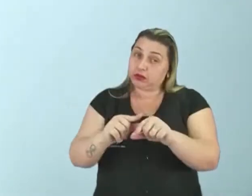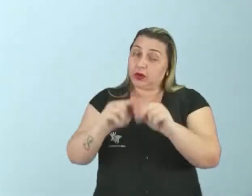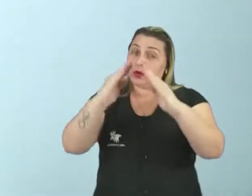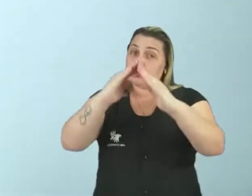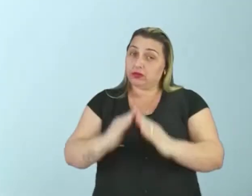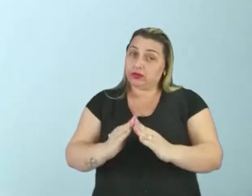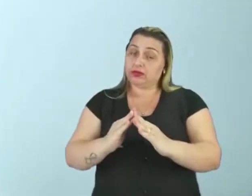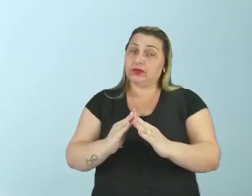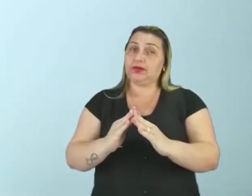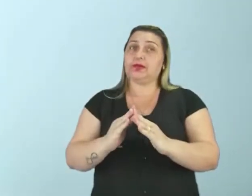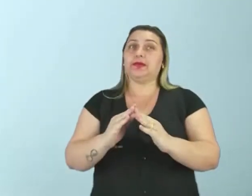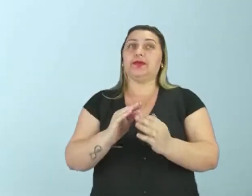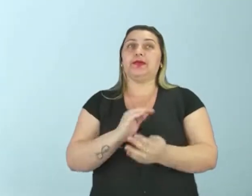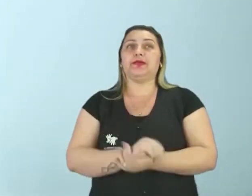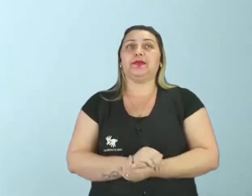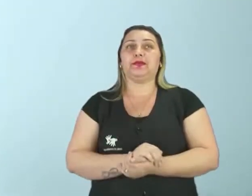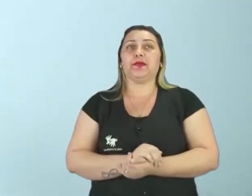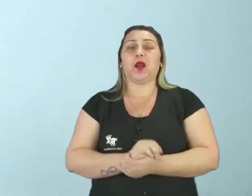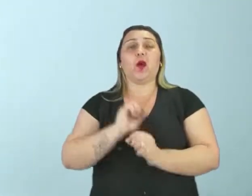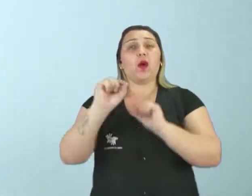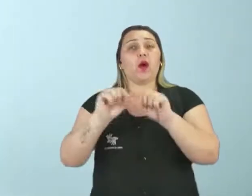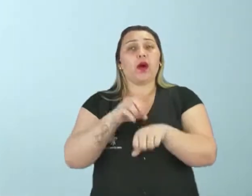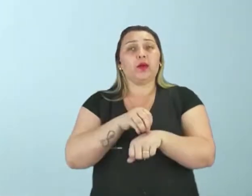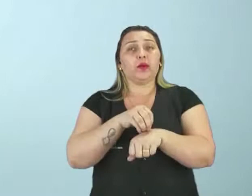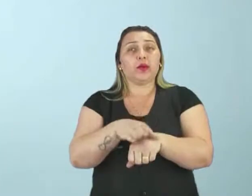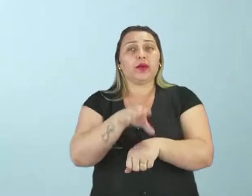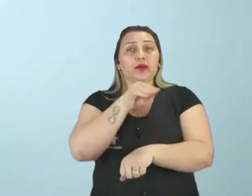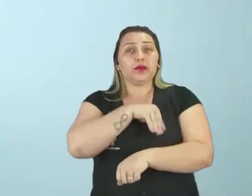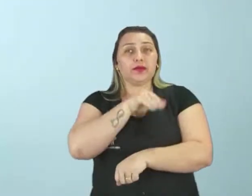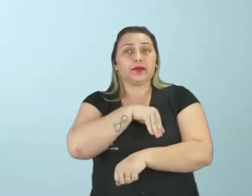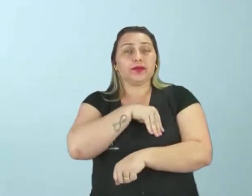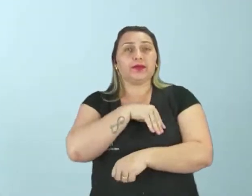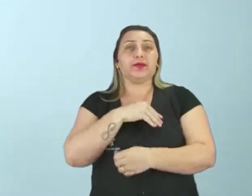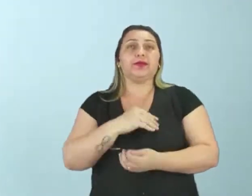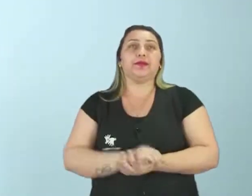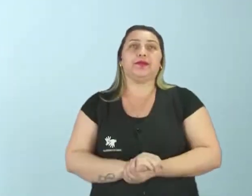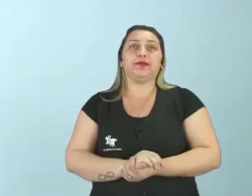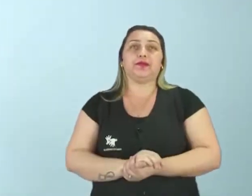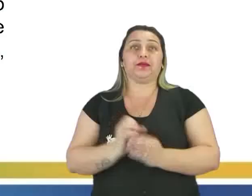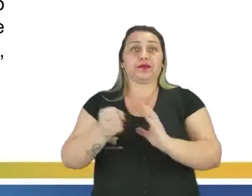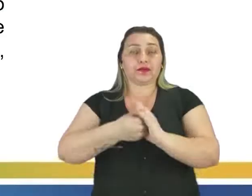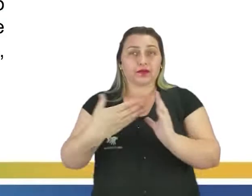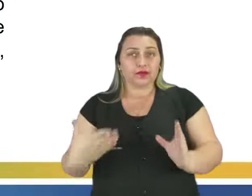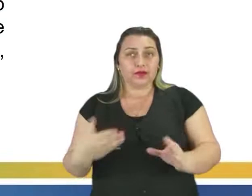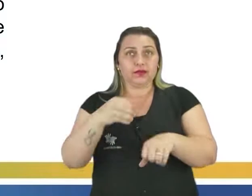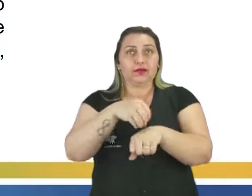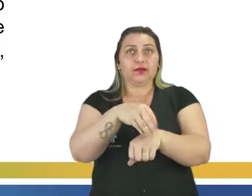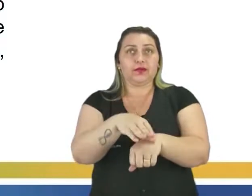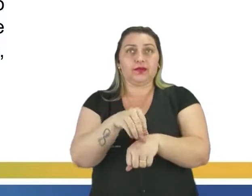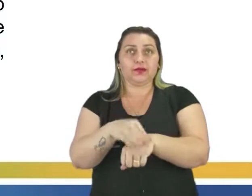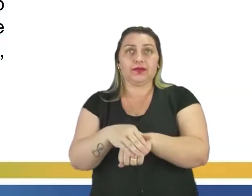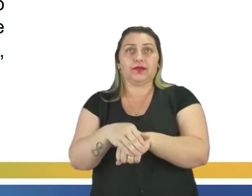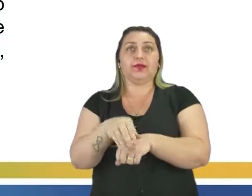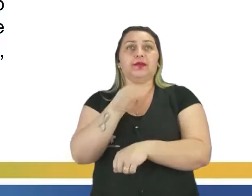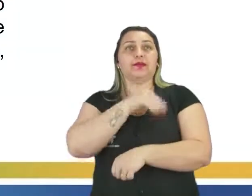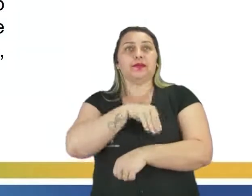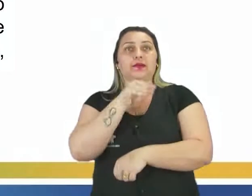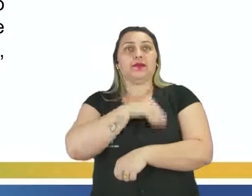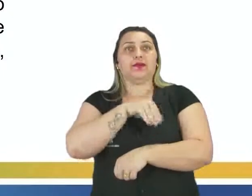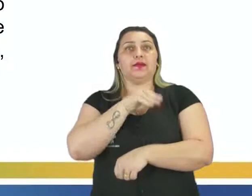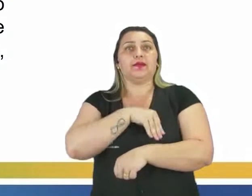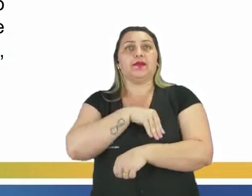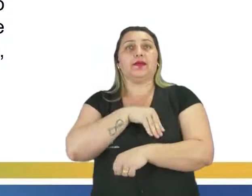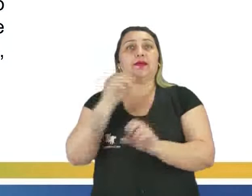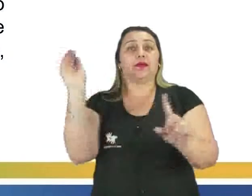povoado. E o que seria essa distribuição de renda? As características da distribuição de renda e